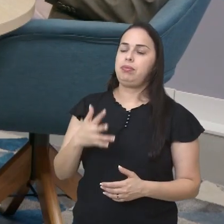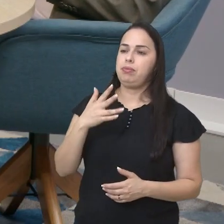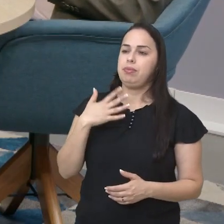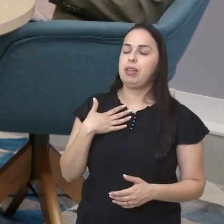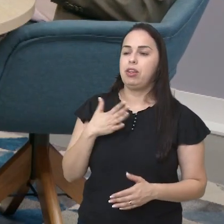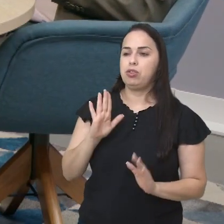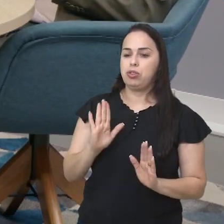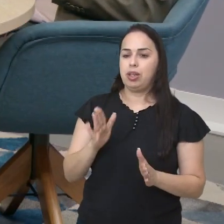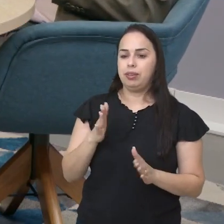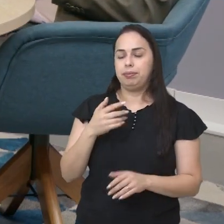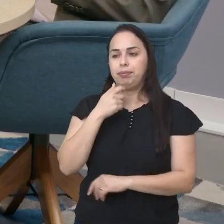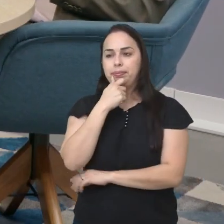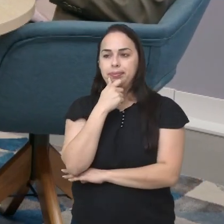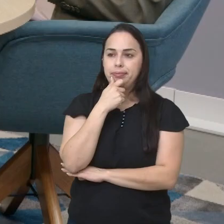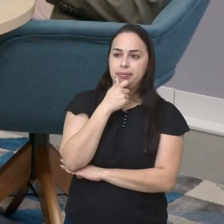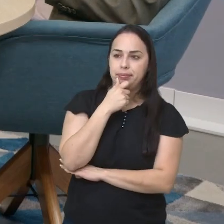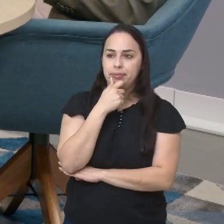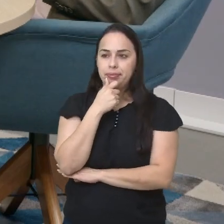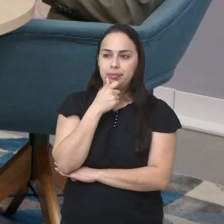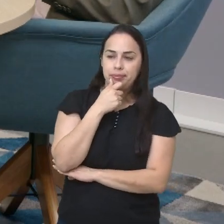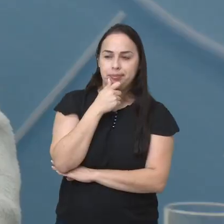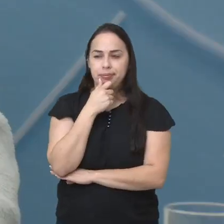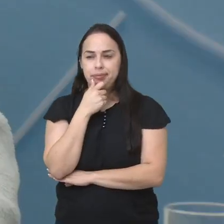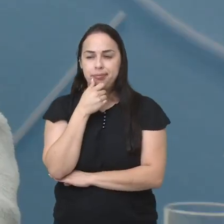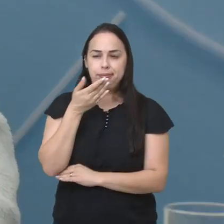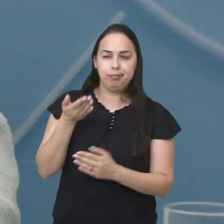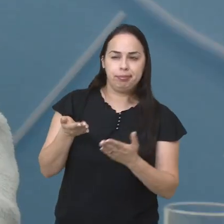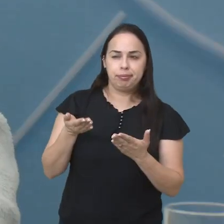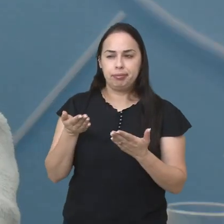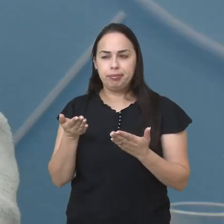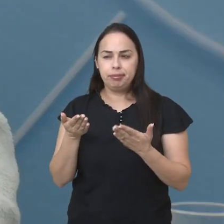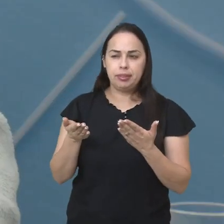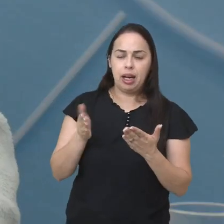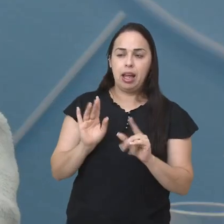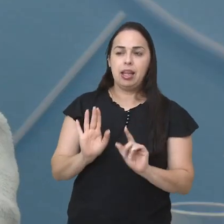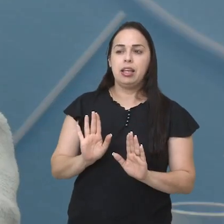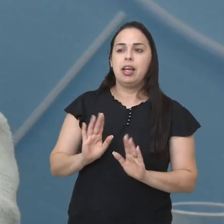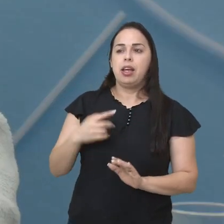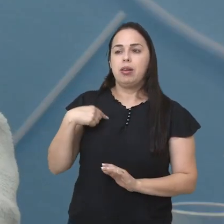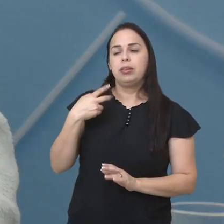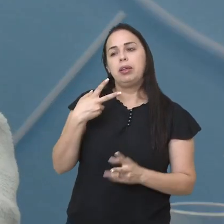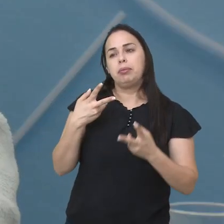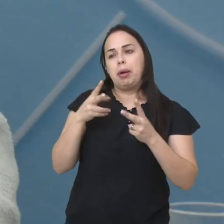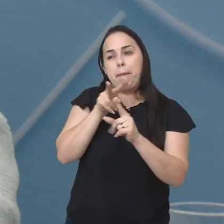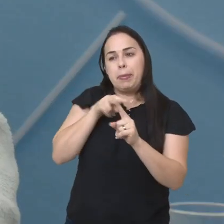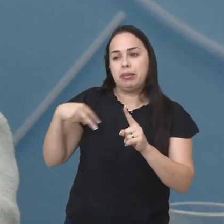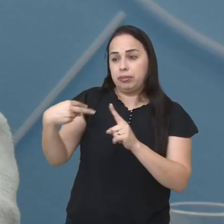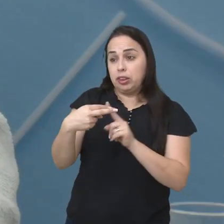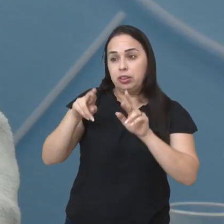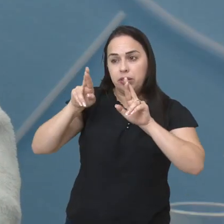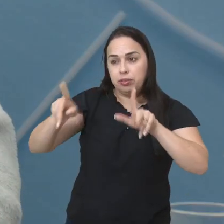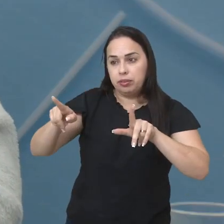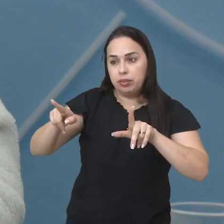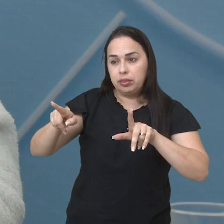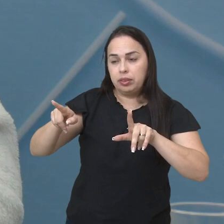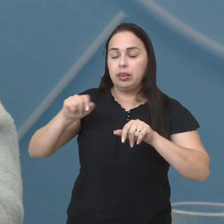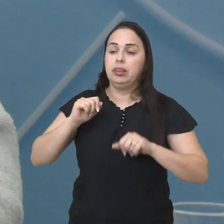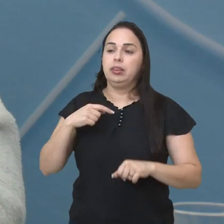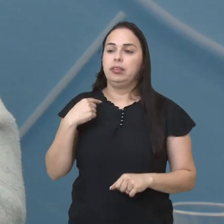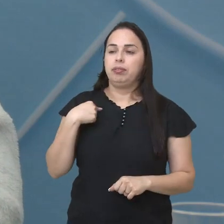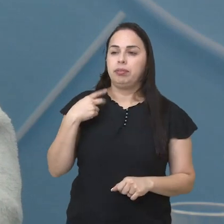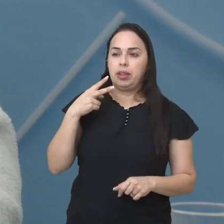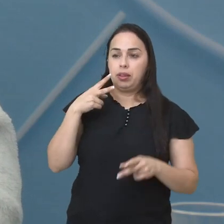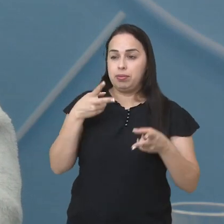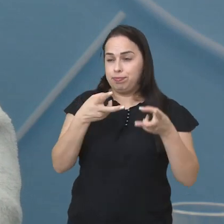já fico no meio termo. Eu já tenho uma visão, porque eu cheguei a